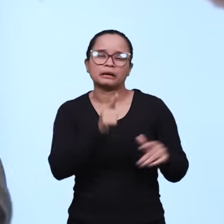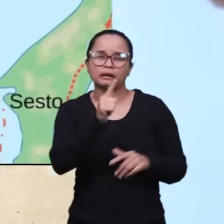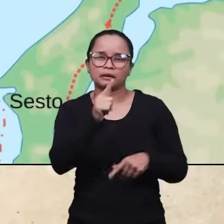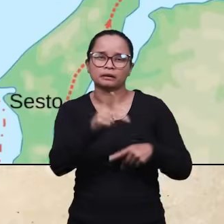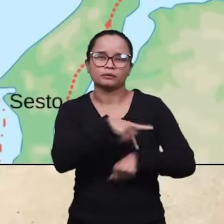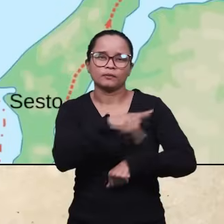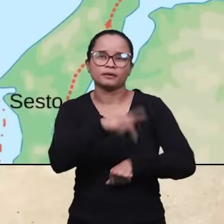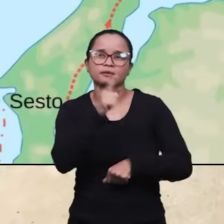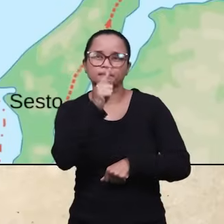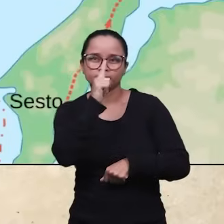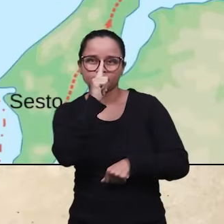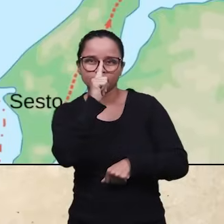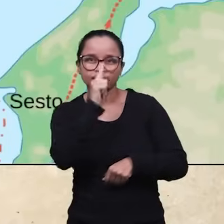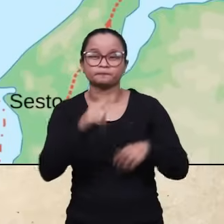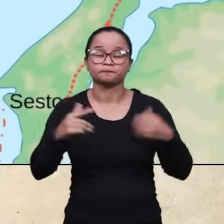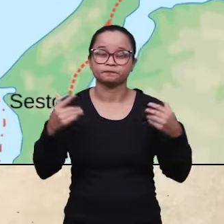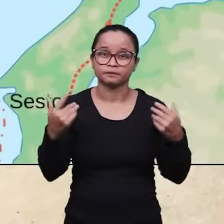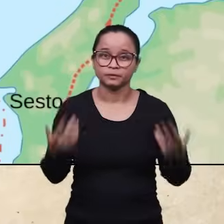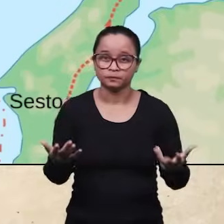Então eles,